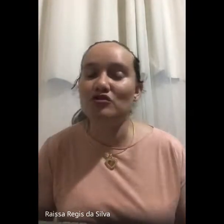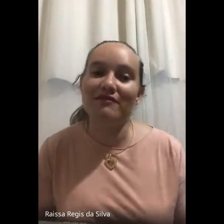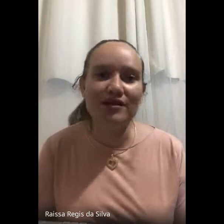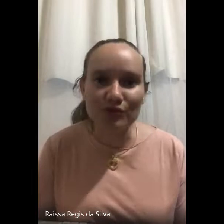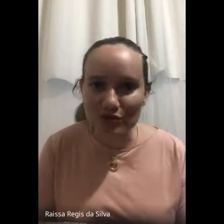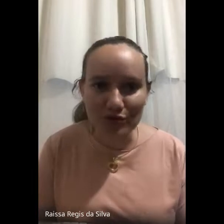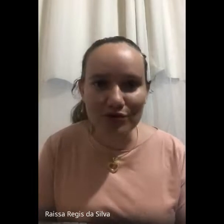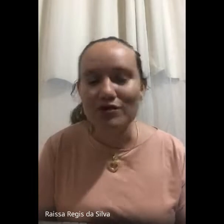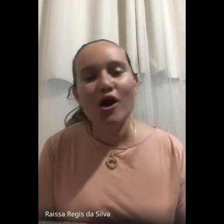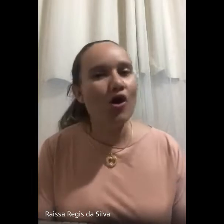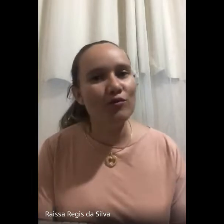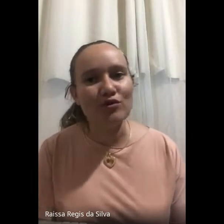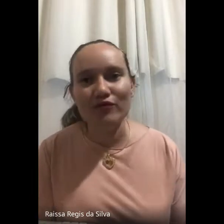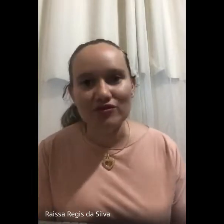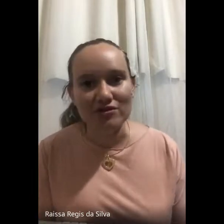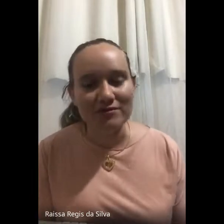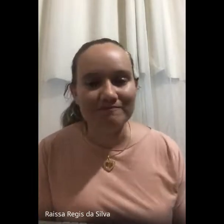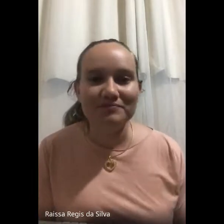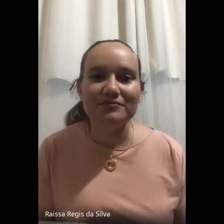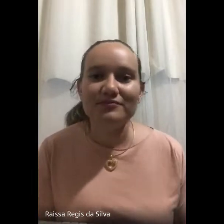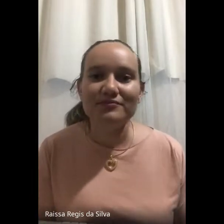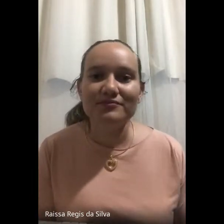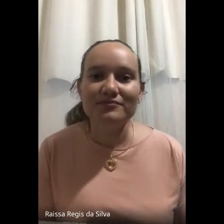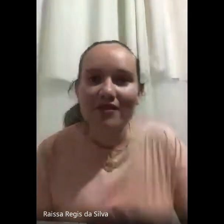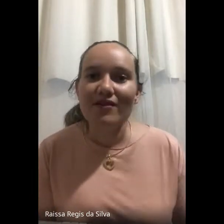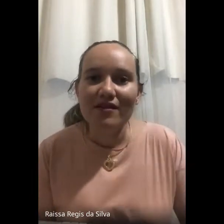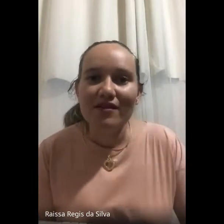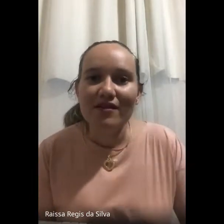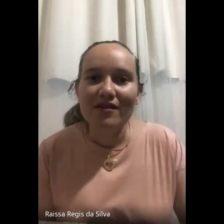ajudar tanto os surdos como os ouvintes.